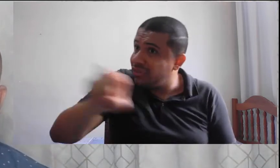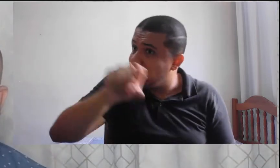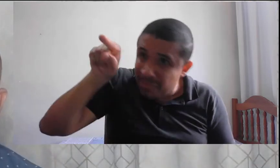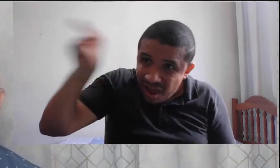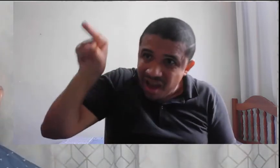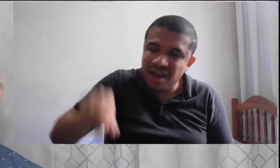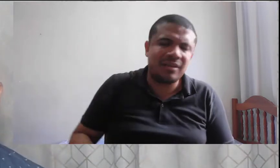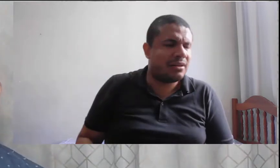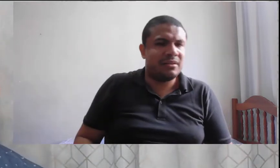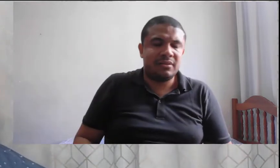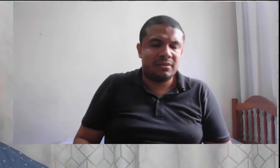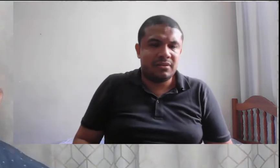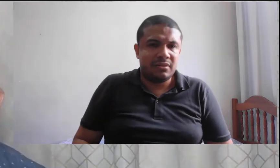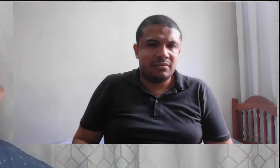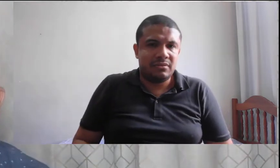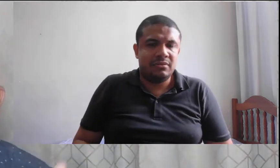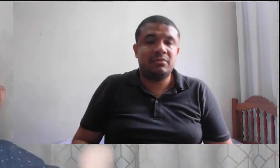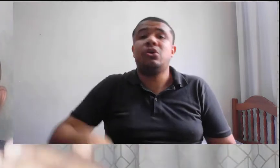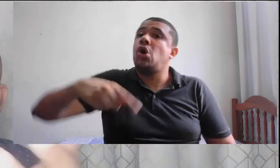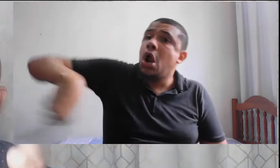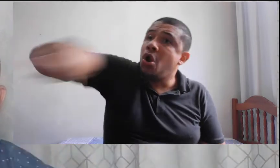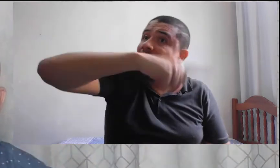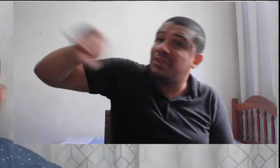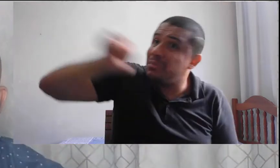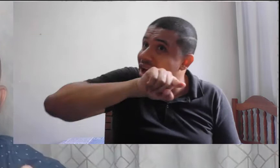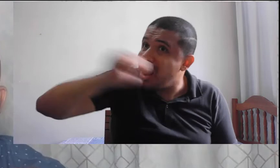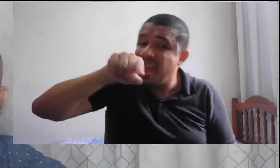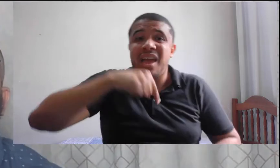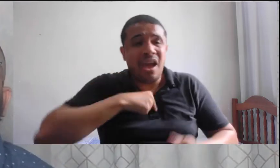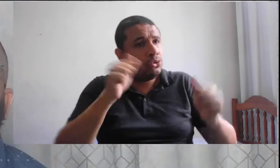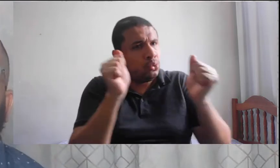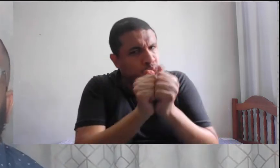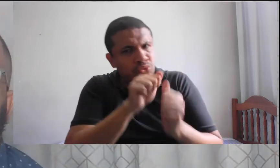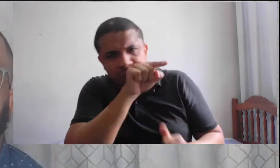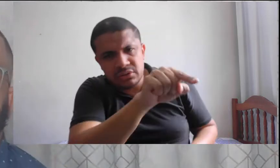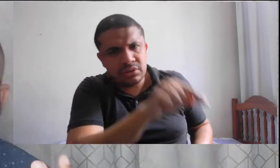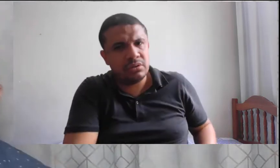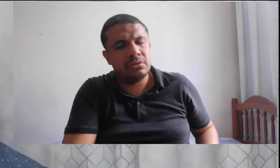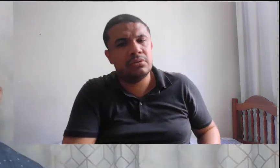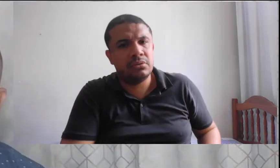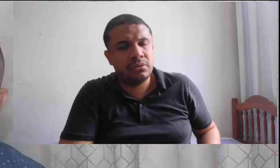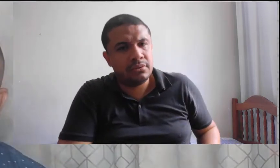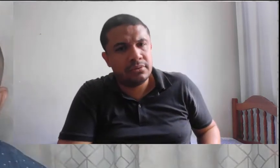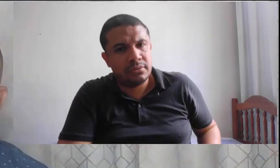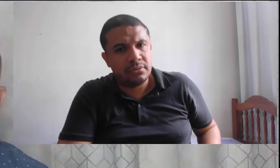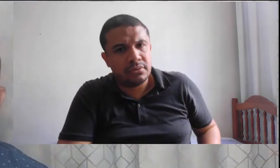primeiros versículos. Nós iremos para o outro lado. Eu estou no barco com vocês.